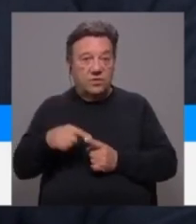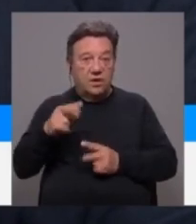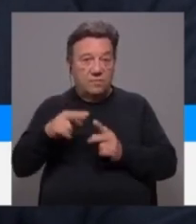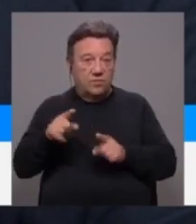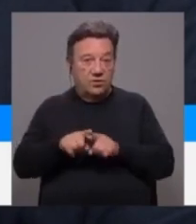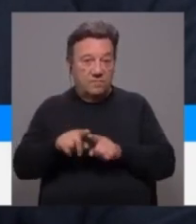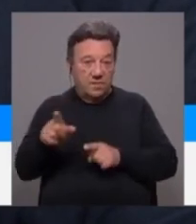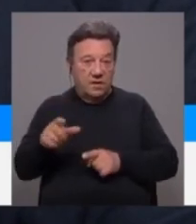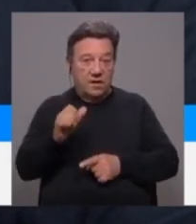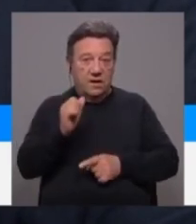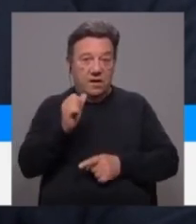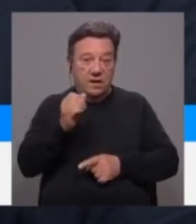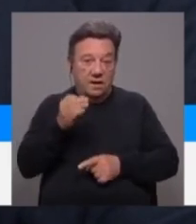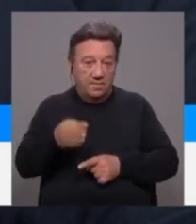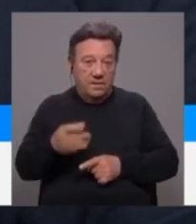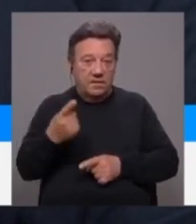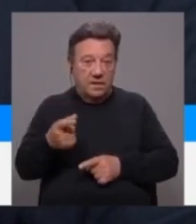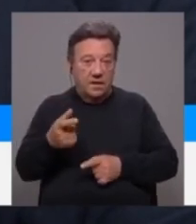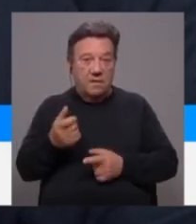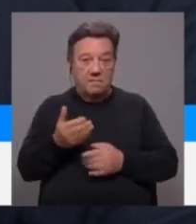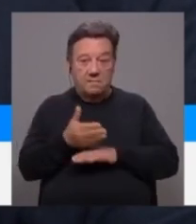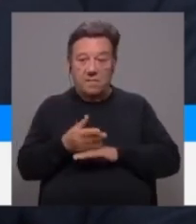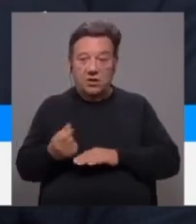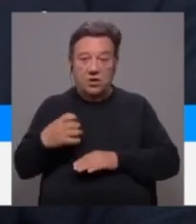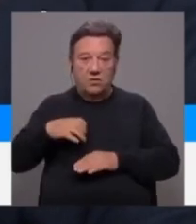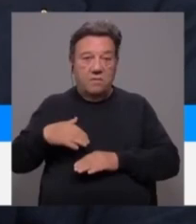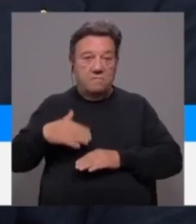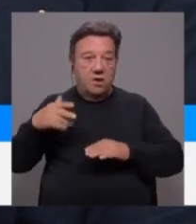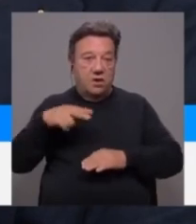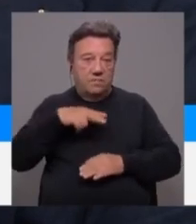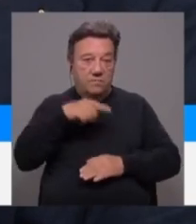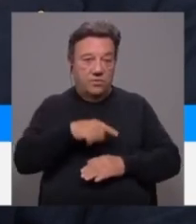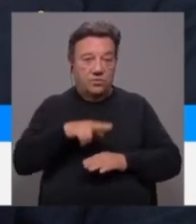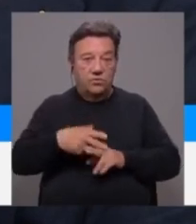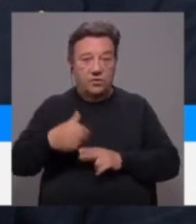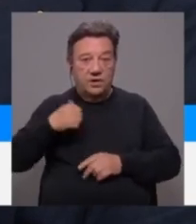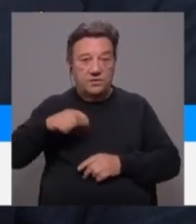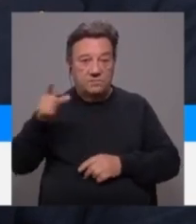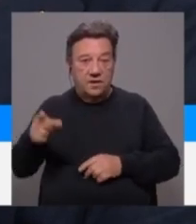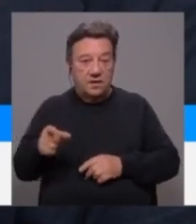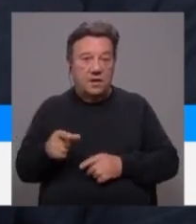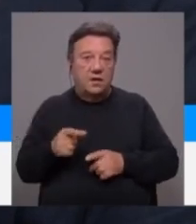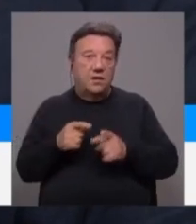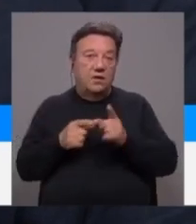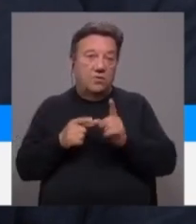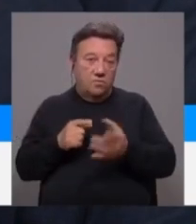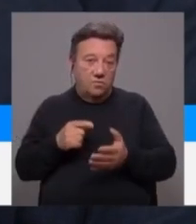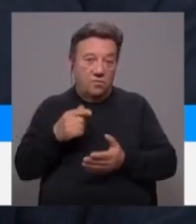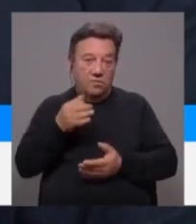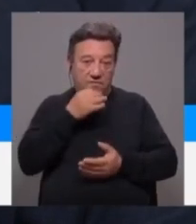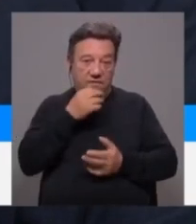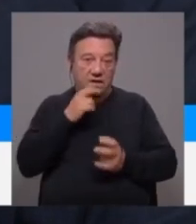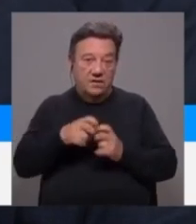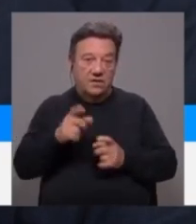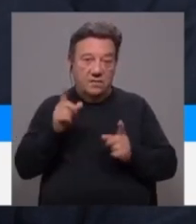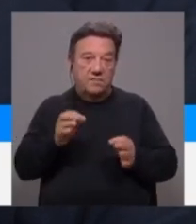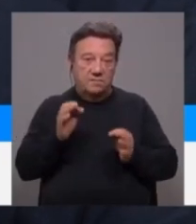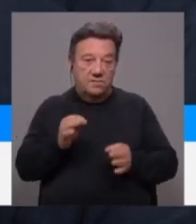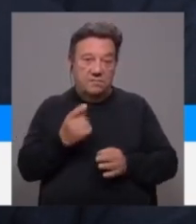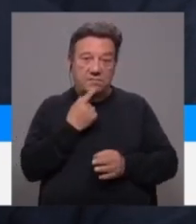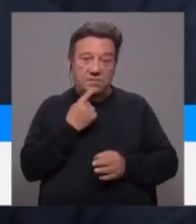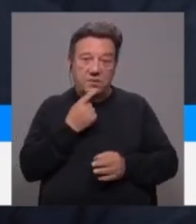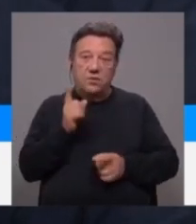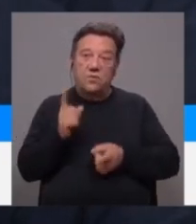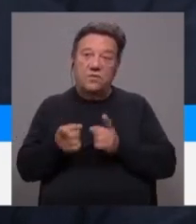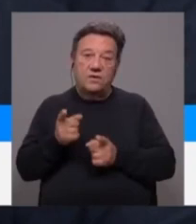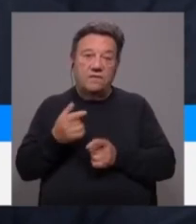que o imposto é o mesmo a galp é que tem uma margem de lucro Bem Maior em Portugal não sei em e quando se fala de energia é também preciso